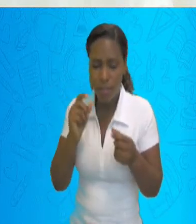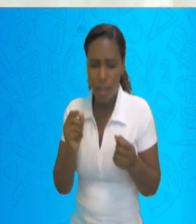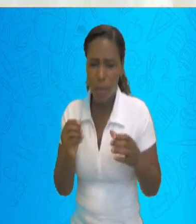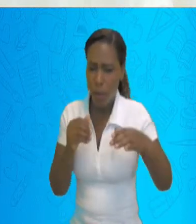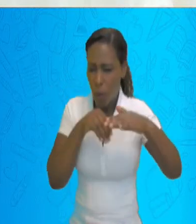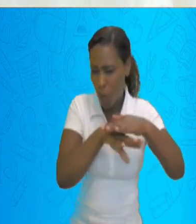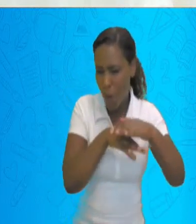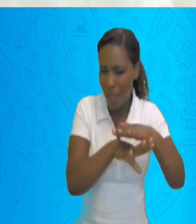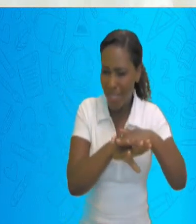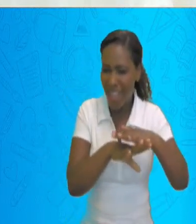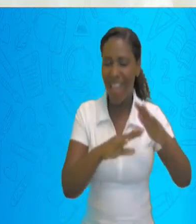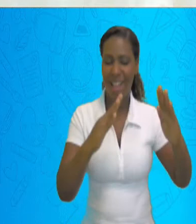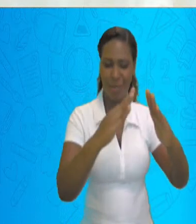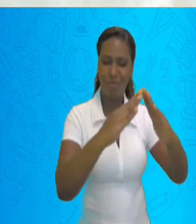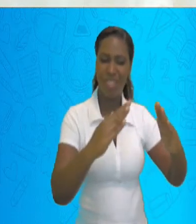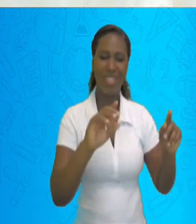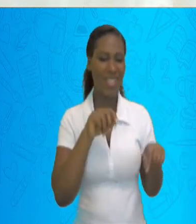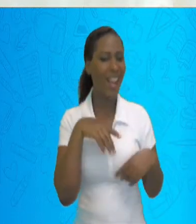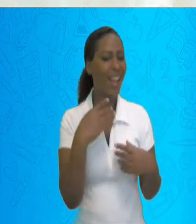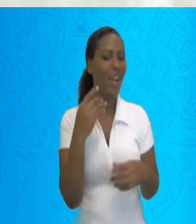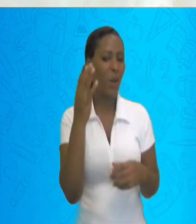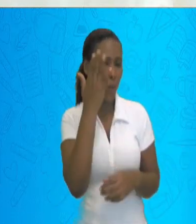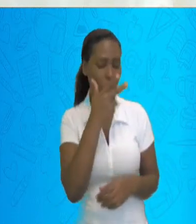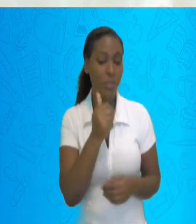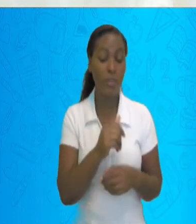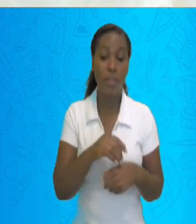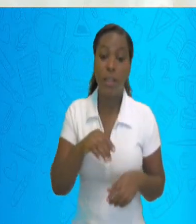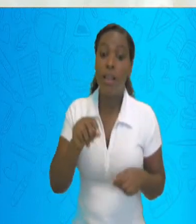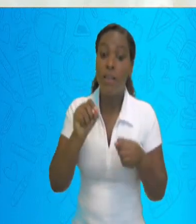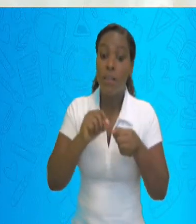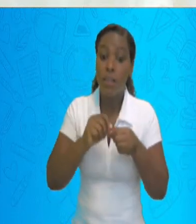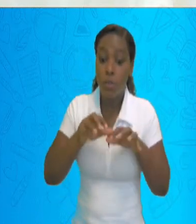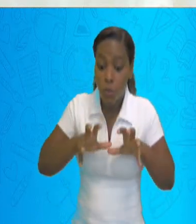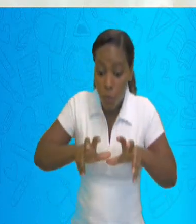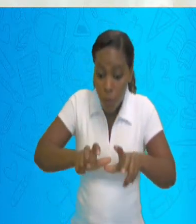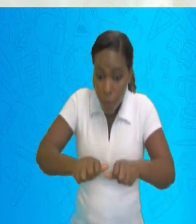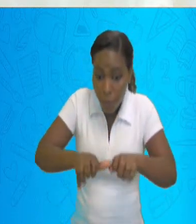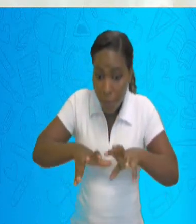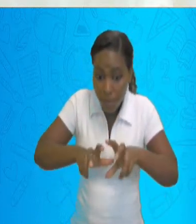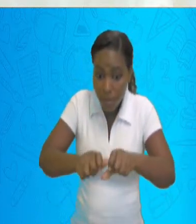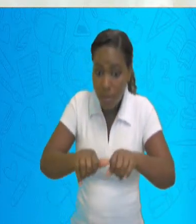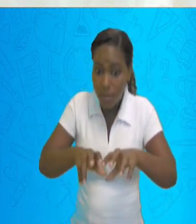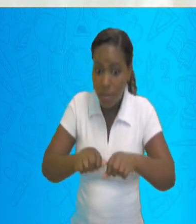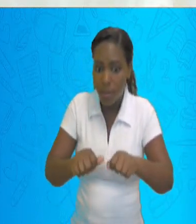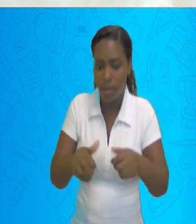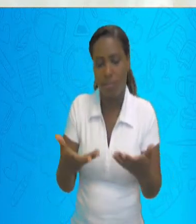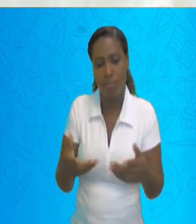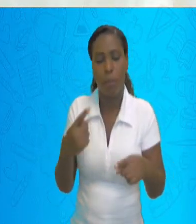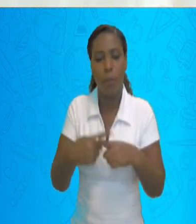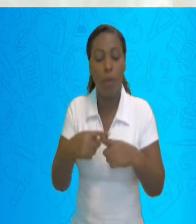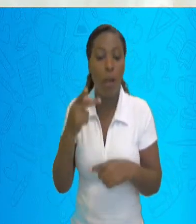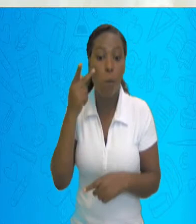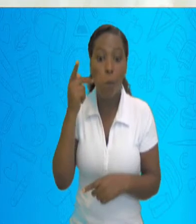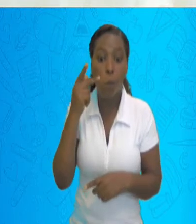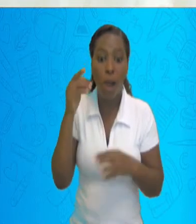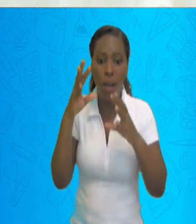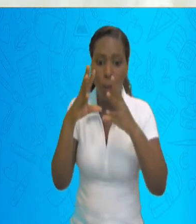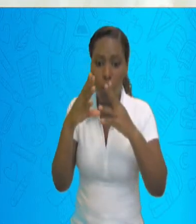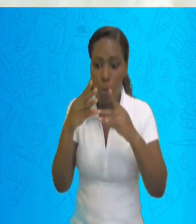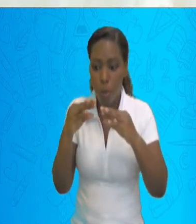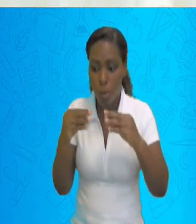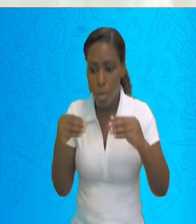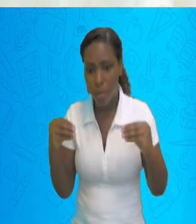vai endurecer e a bala ela vai acabar desmanchando, né? O açúcar ele vai derreter. Então vamos lá. Para fazer a